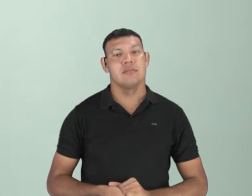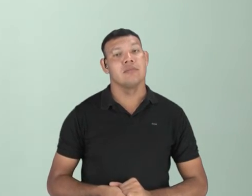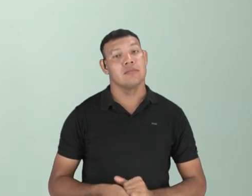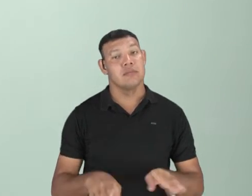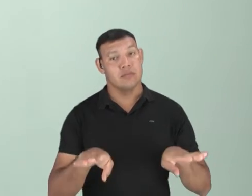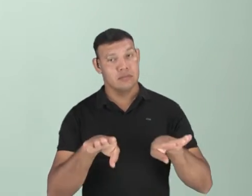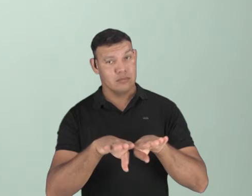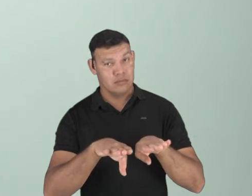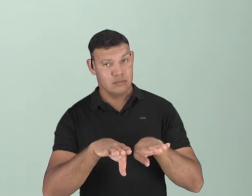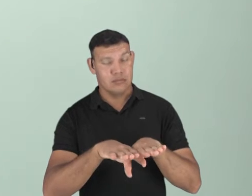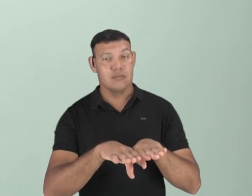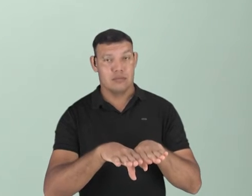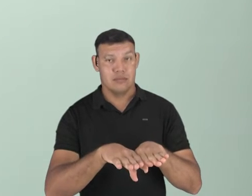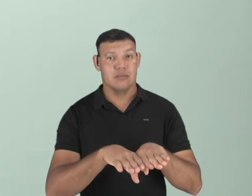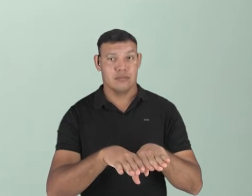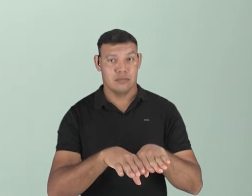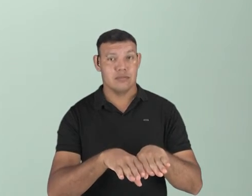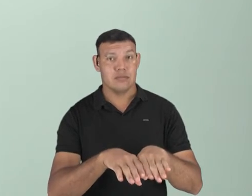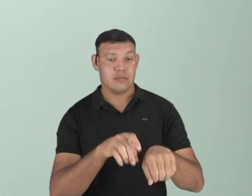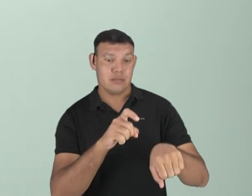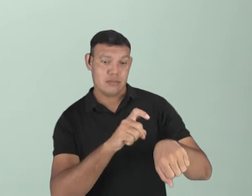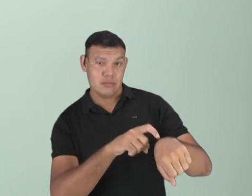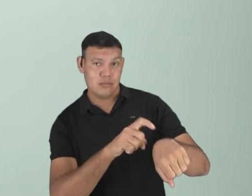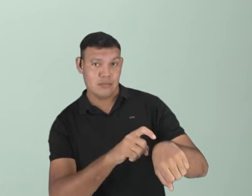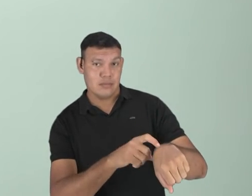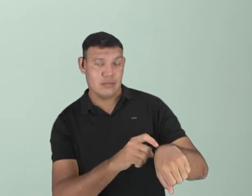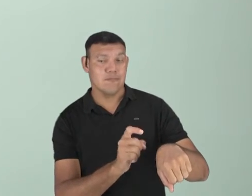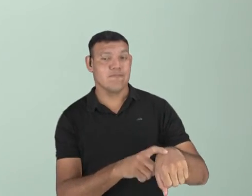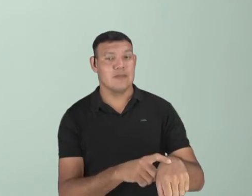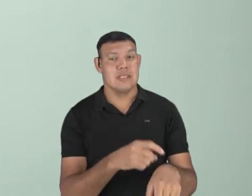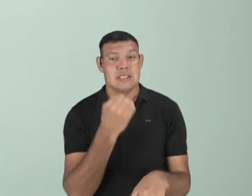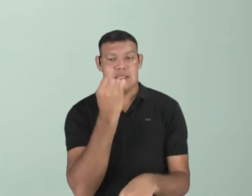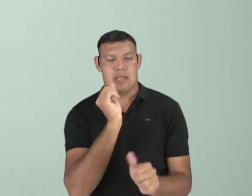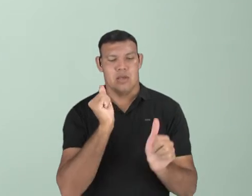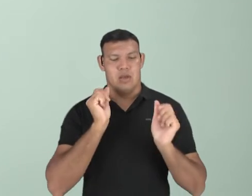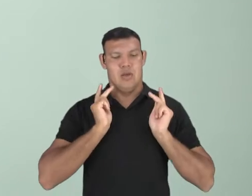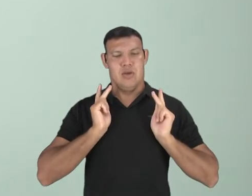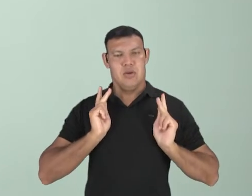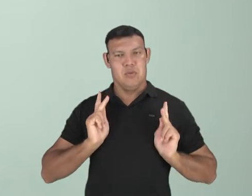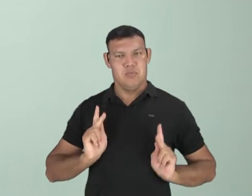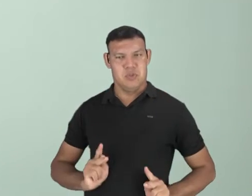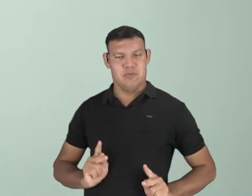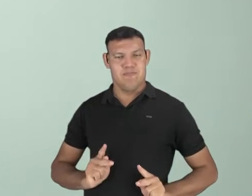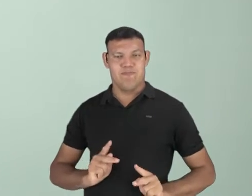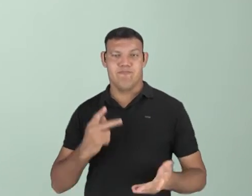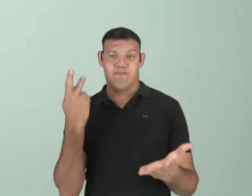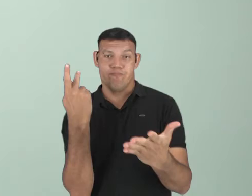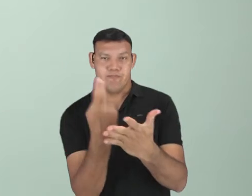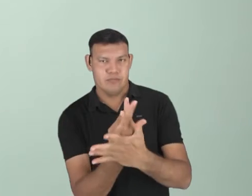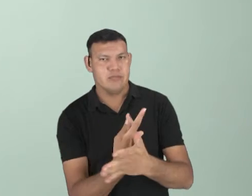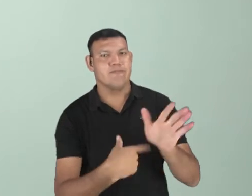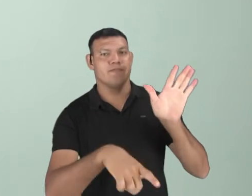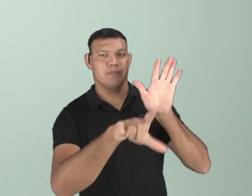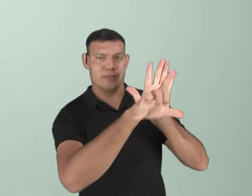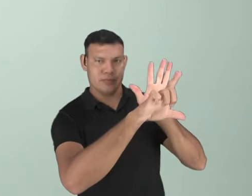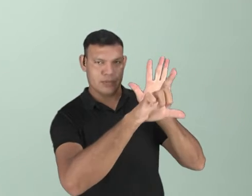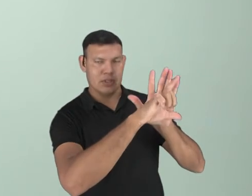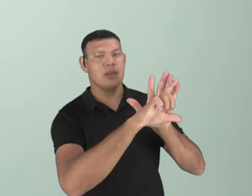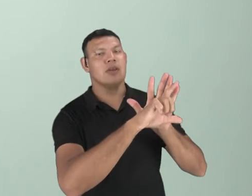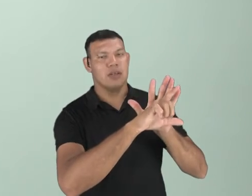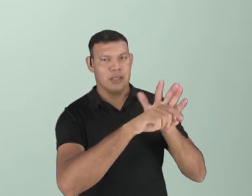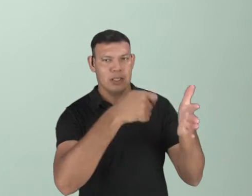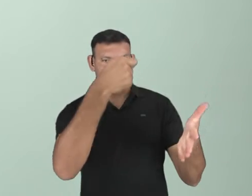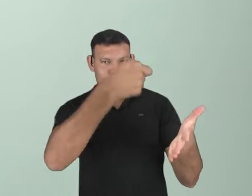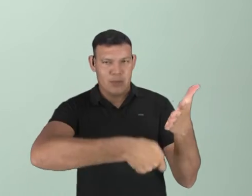do momento que nós desencadeamos uma conduta ilícita, as próprias leis, e é